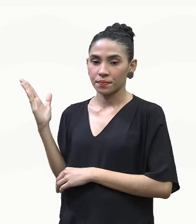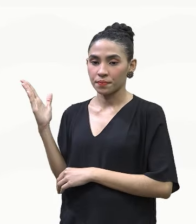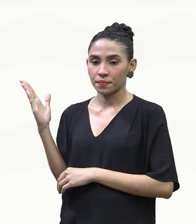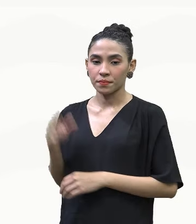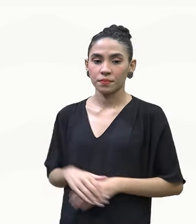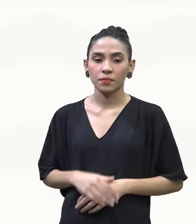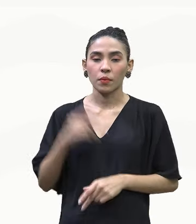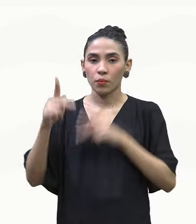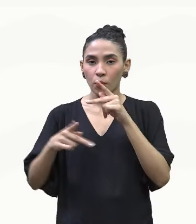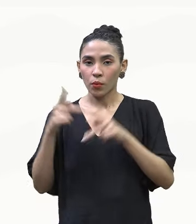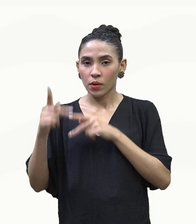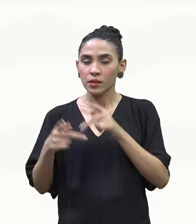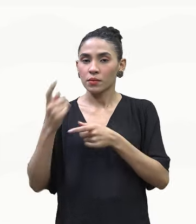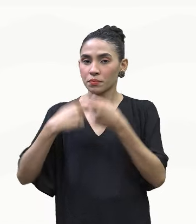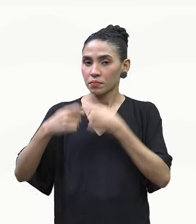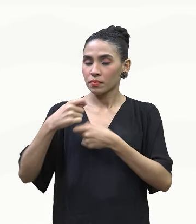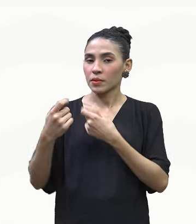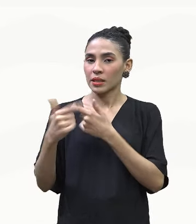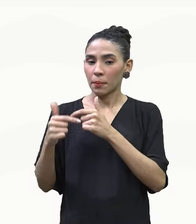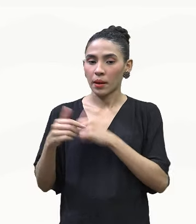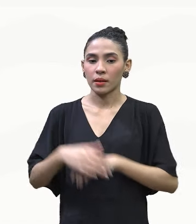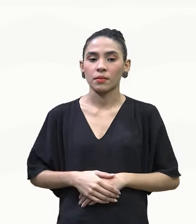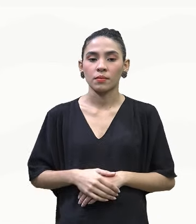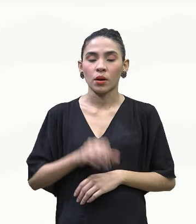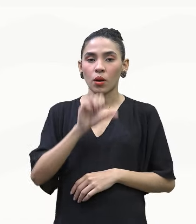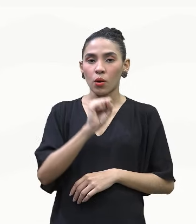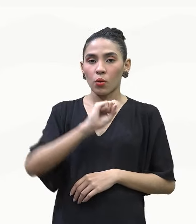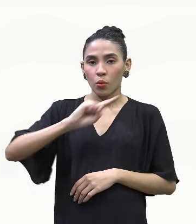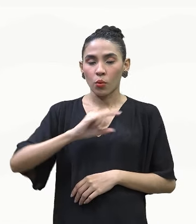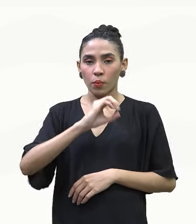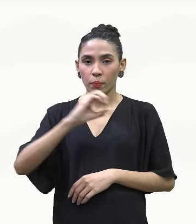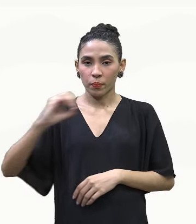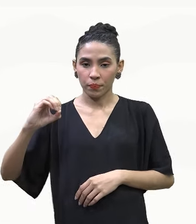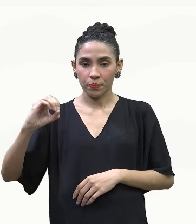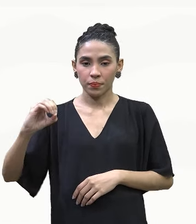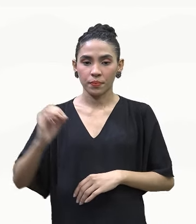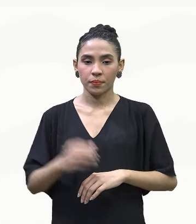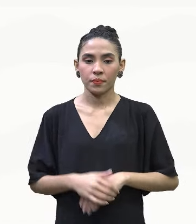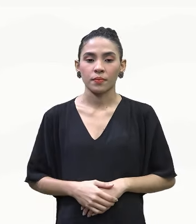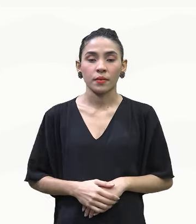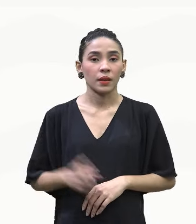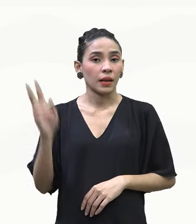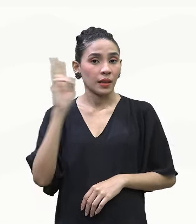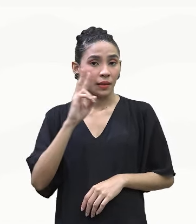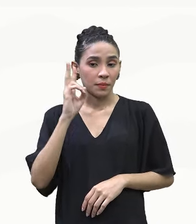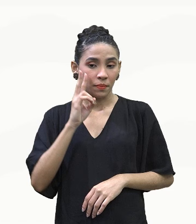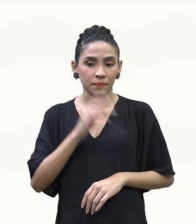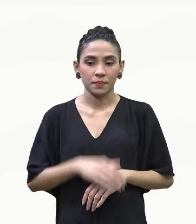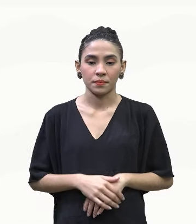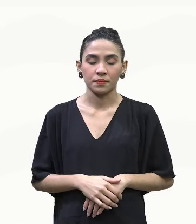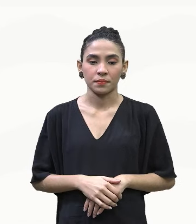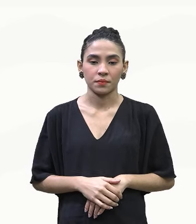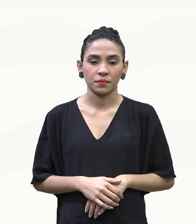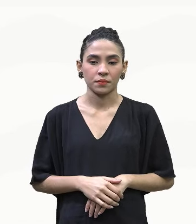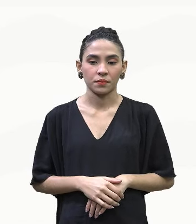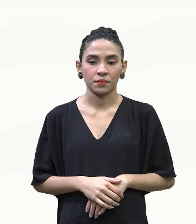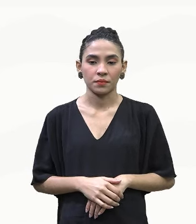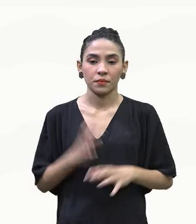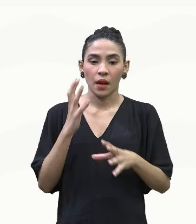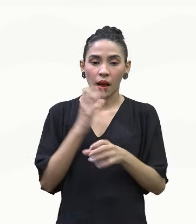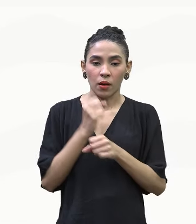população economicamente ativa nós temos aí um total de 8.000 exatamente certo lembrando né professora Lembrando que a para